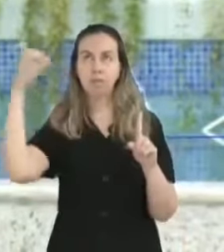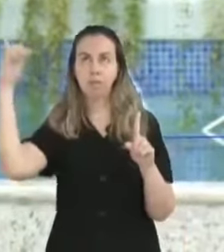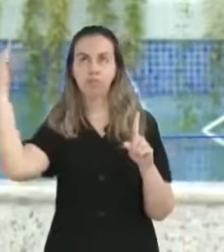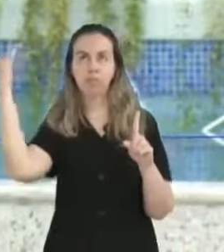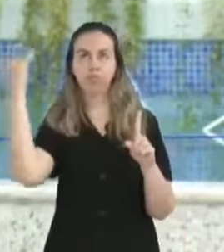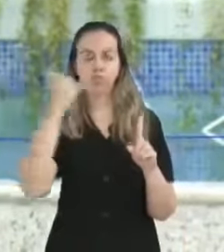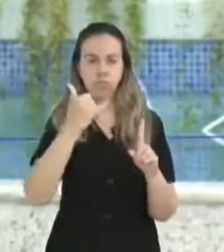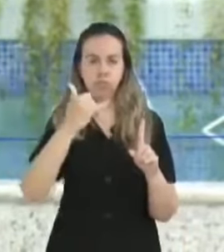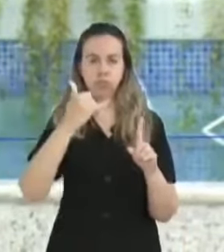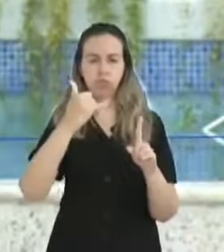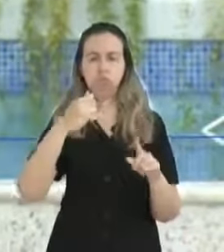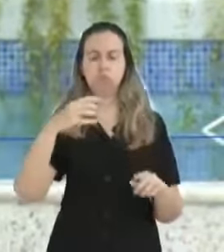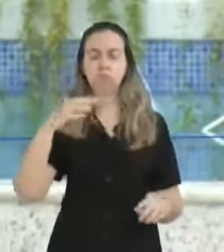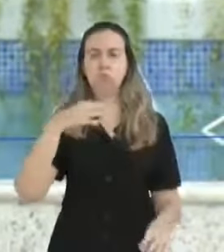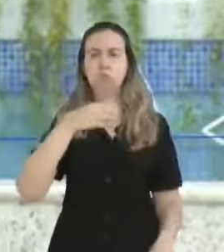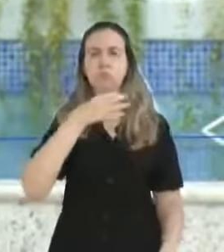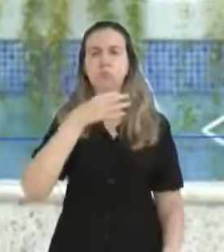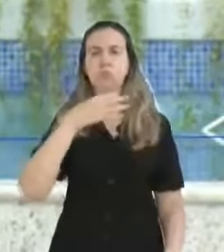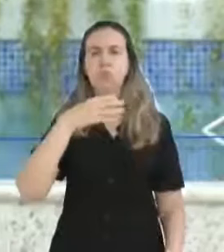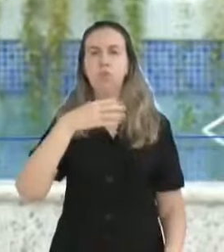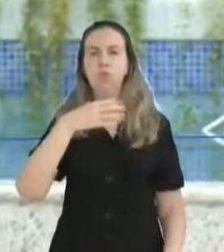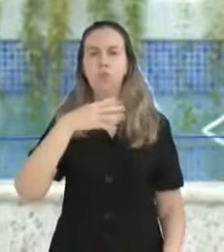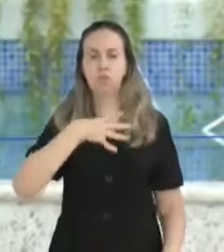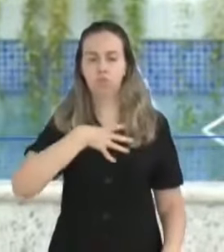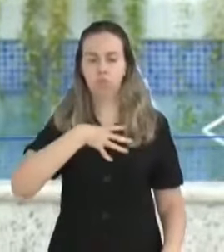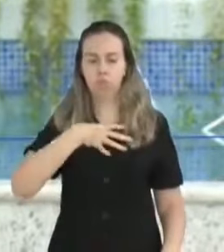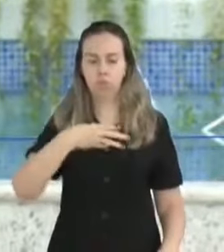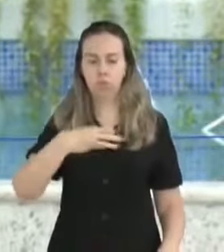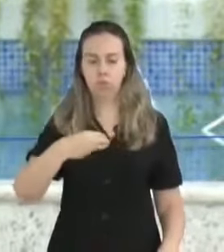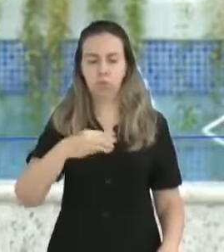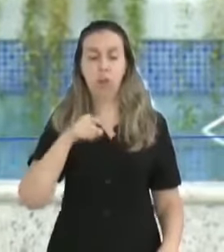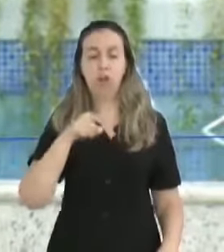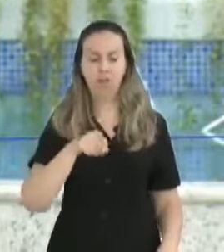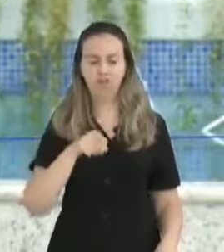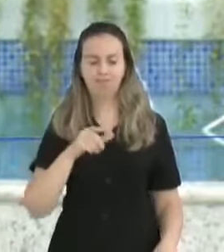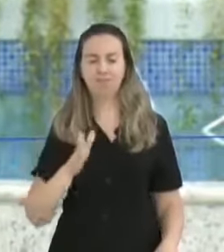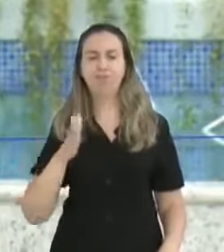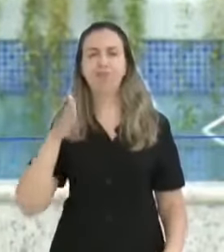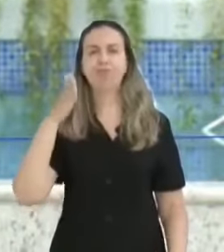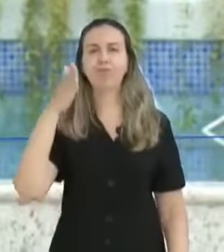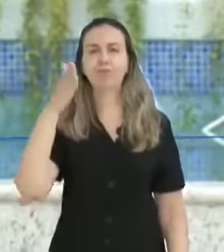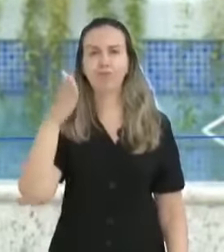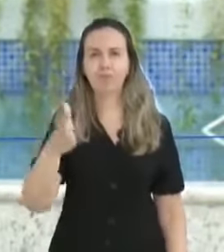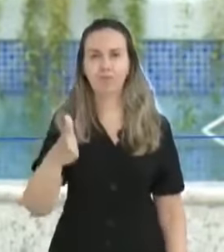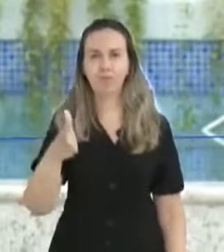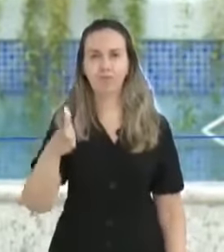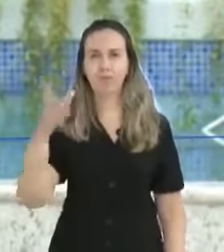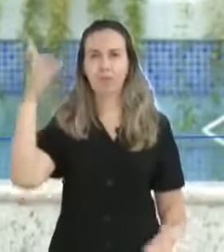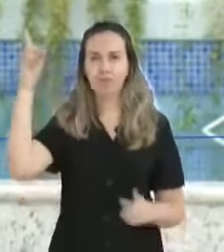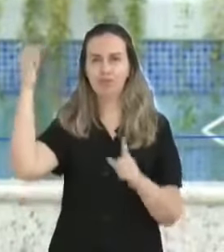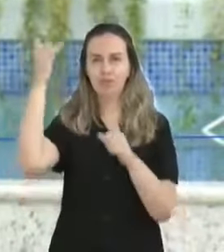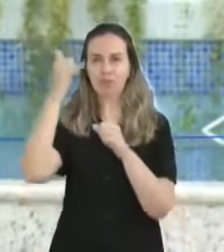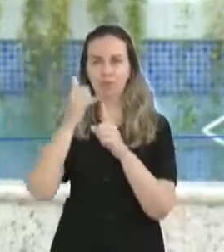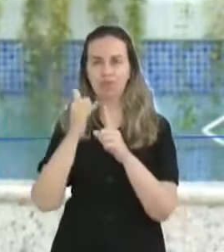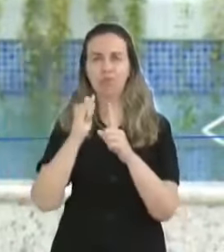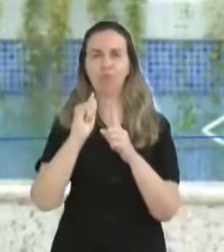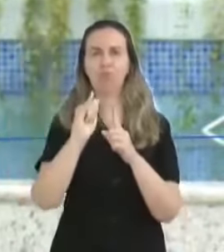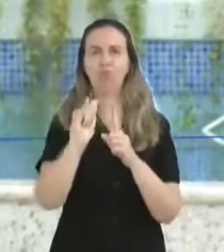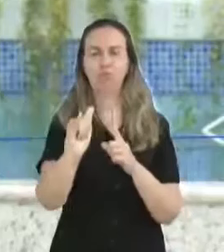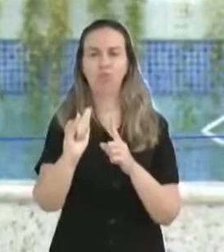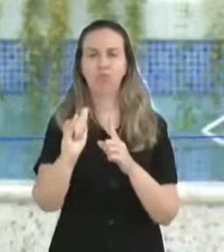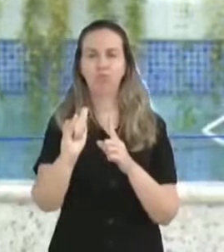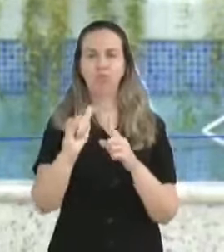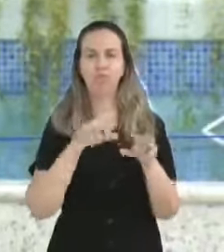que nascesse eu te santifiquei e as nações te dei por profeta. Porque